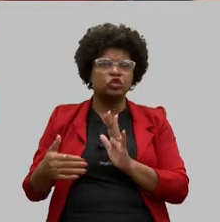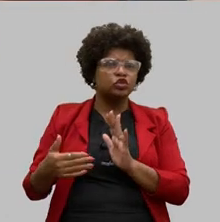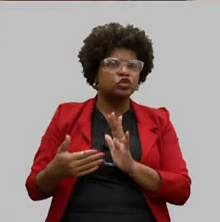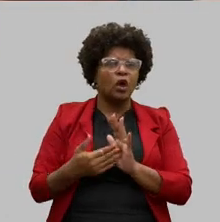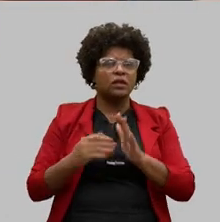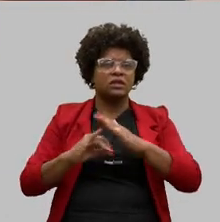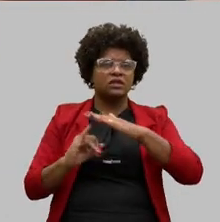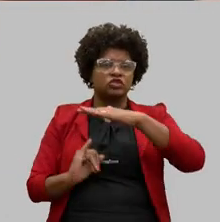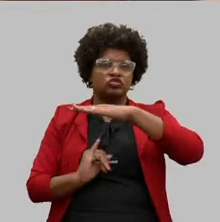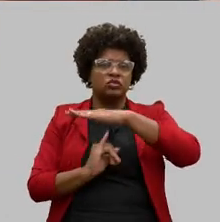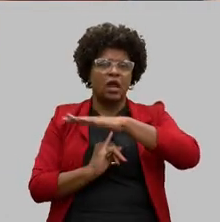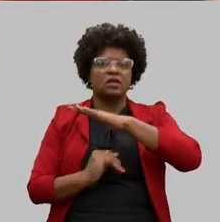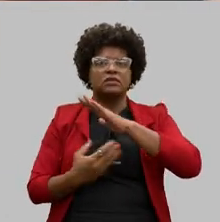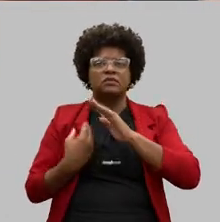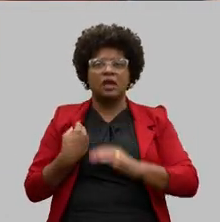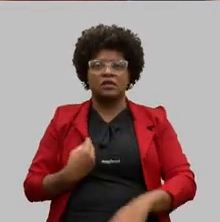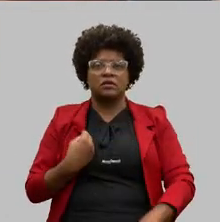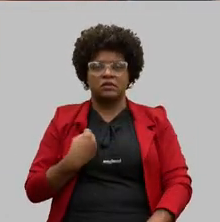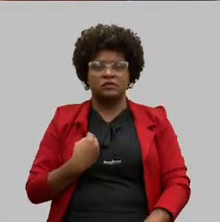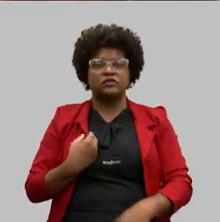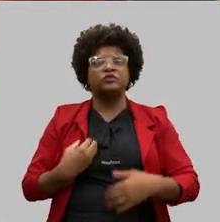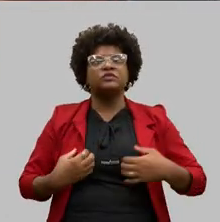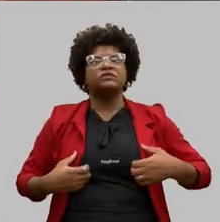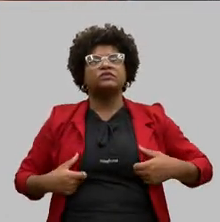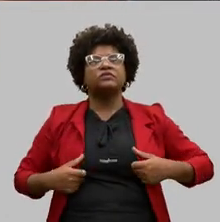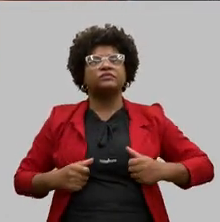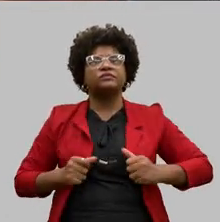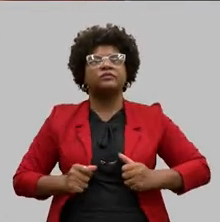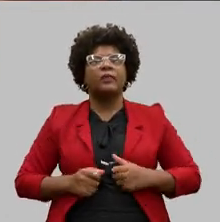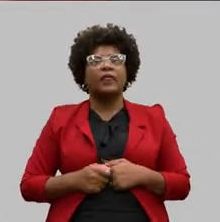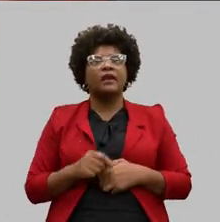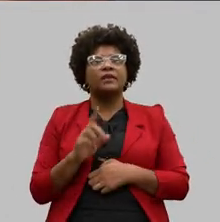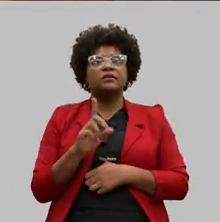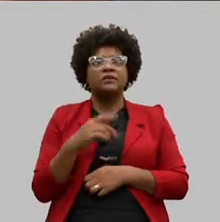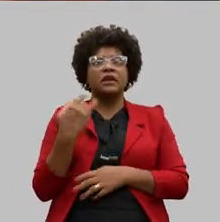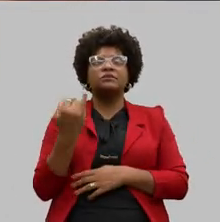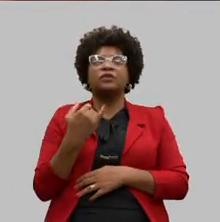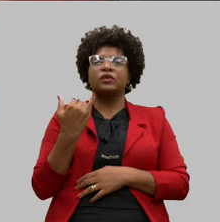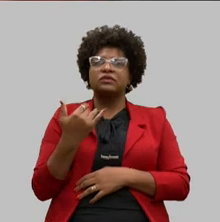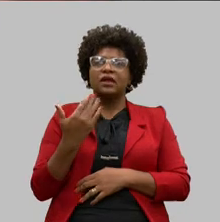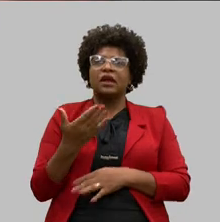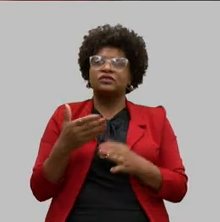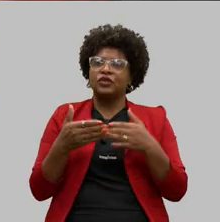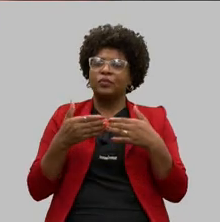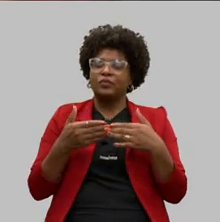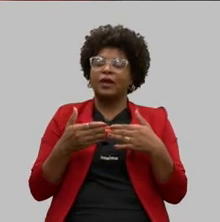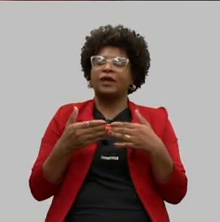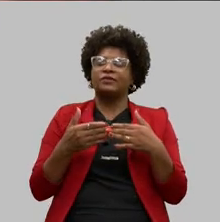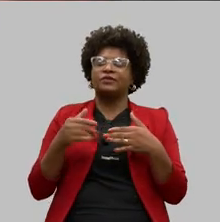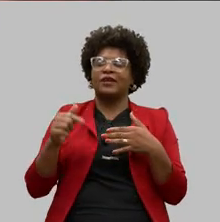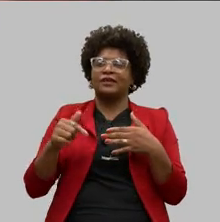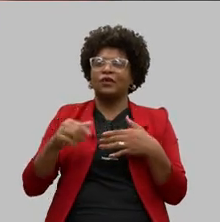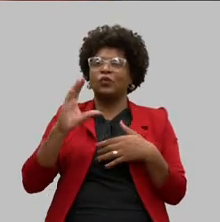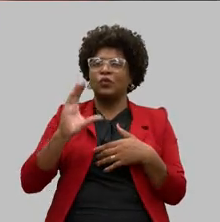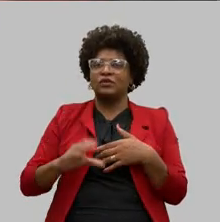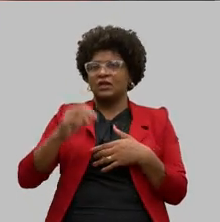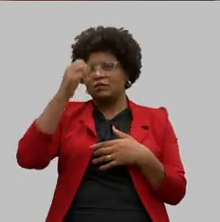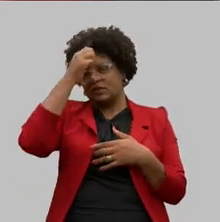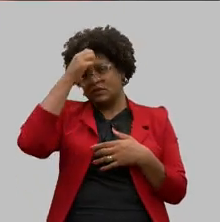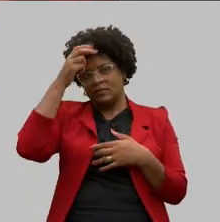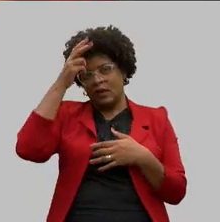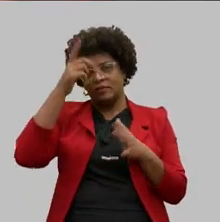rede eu acho que é importante destacar E aí o Presidente do Conselho Municipal também fez esse destaque da